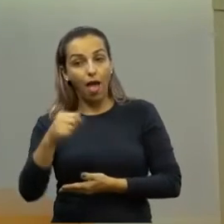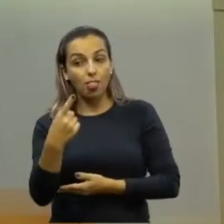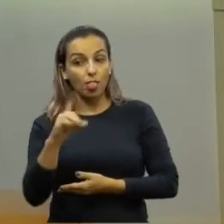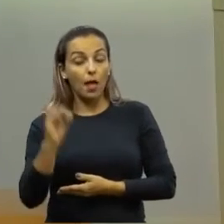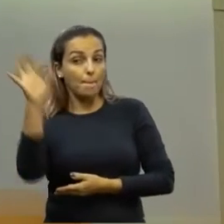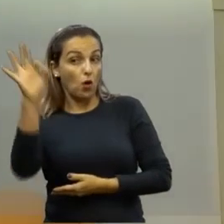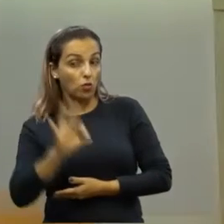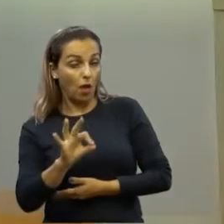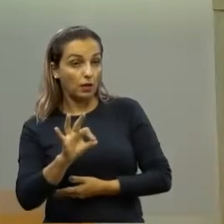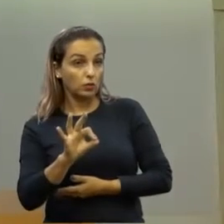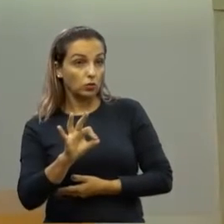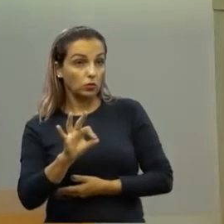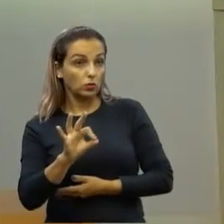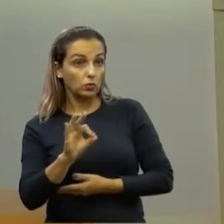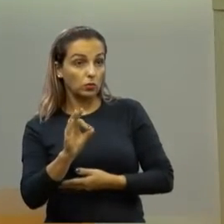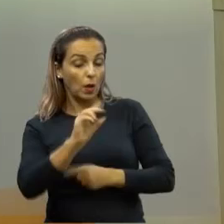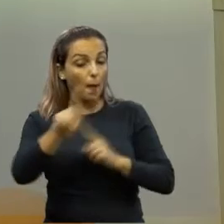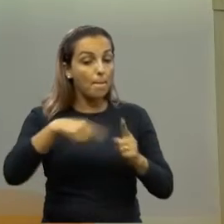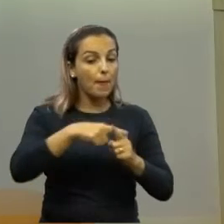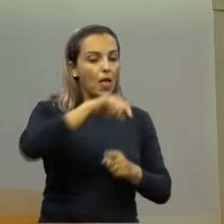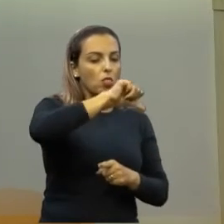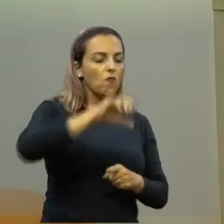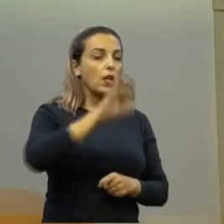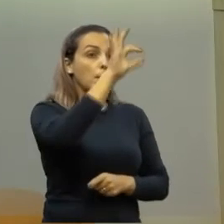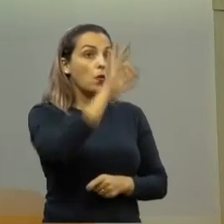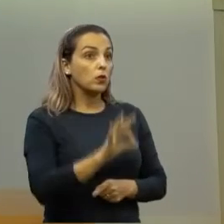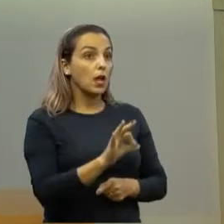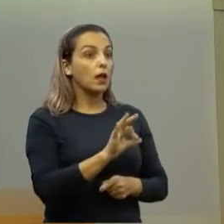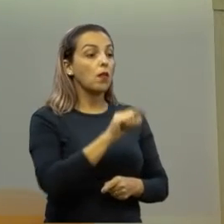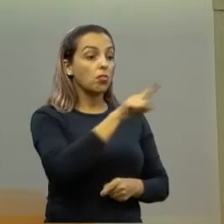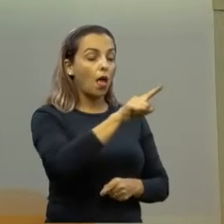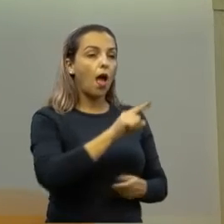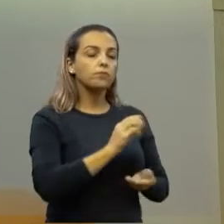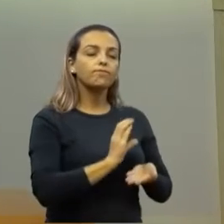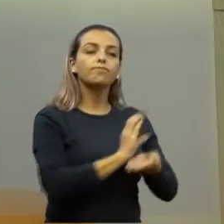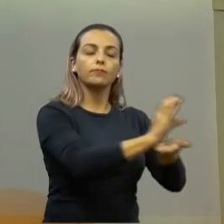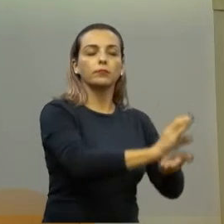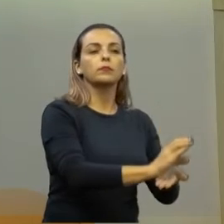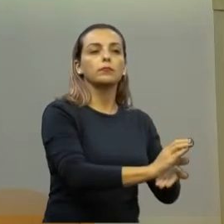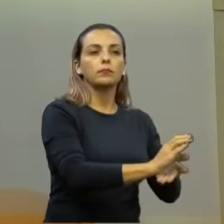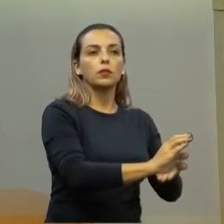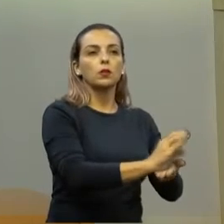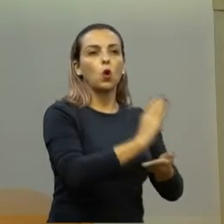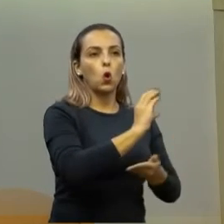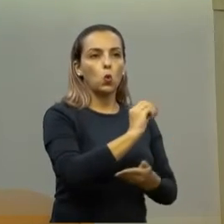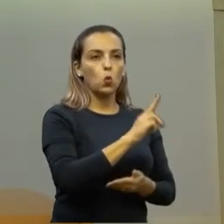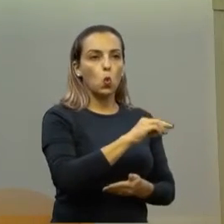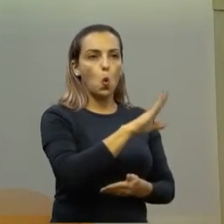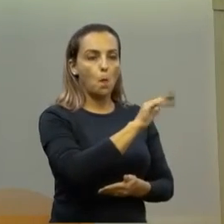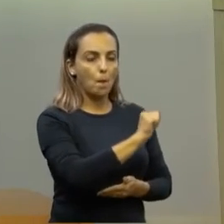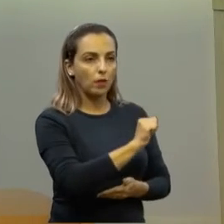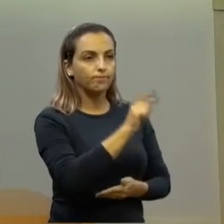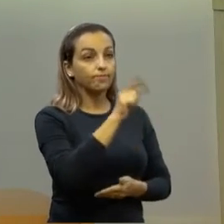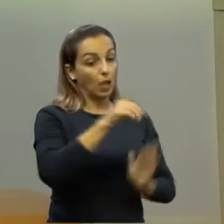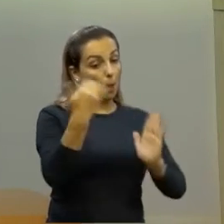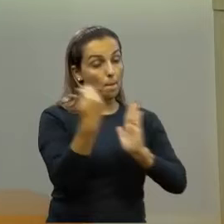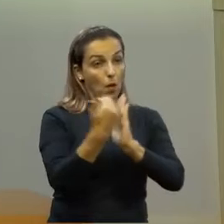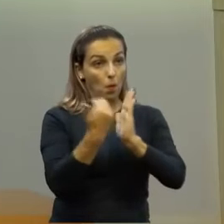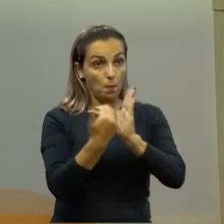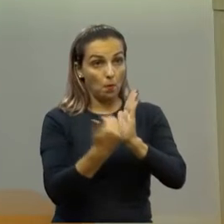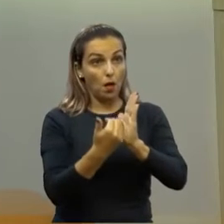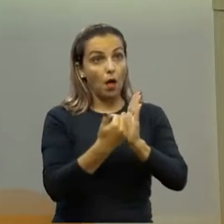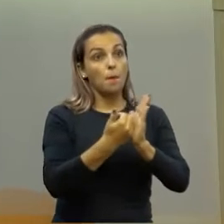fim e remetia mais 90 porcento ao governo cubano em Cuba decidiu retirar-se do programa depois que o presidente